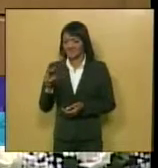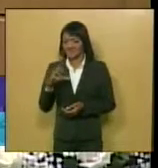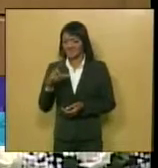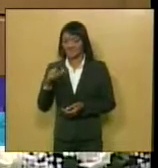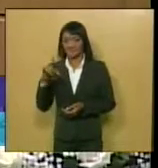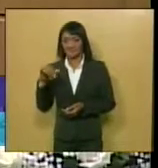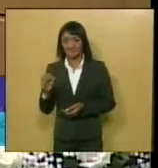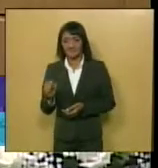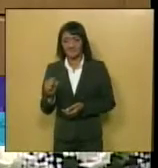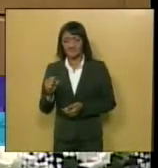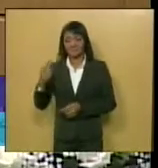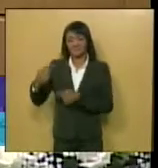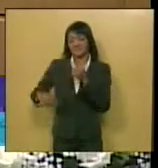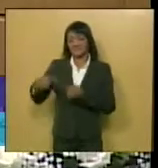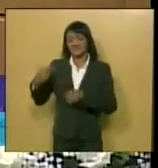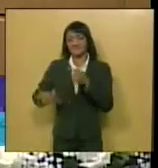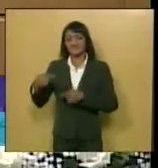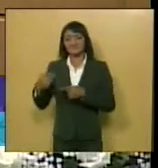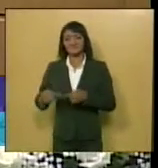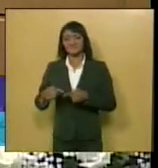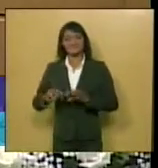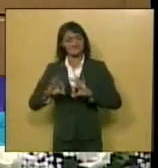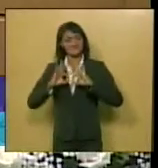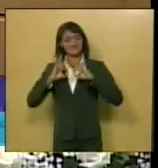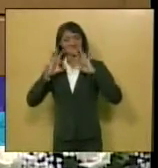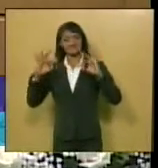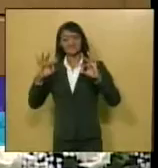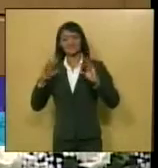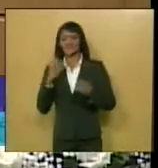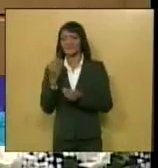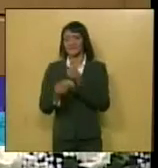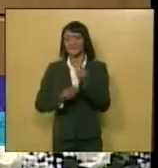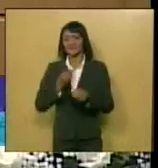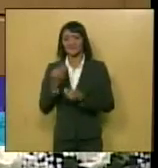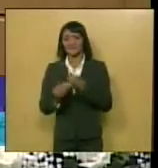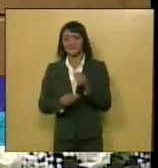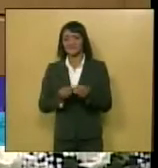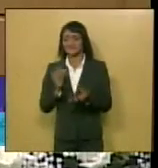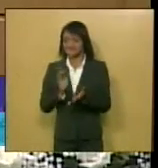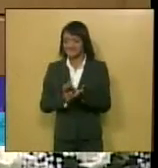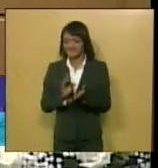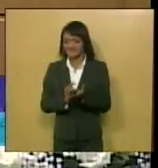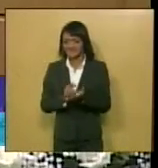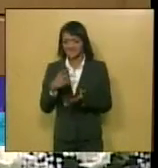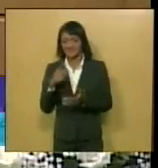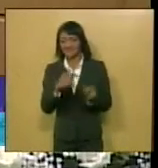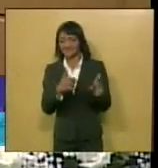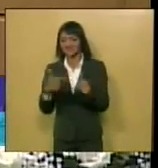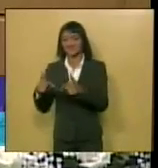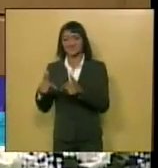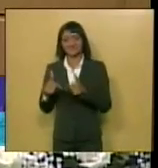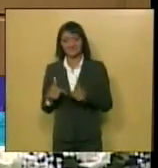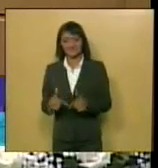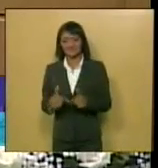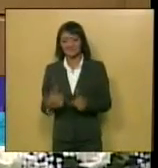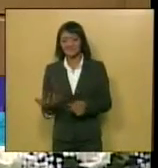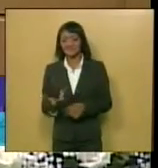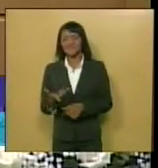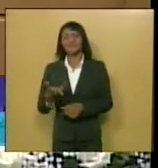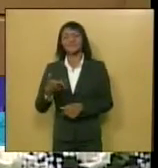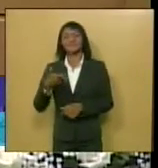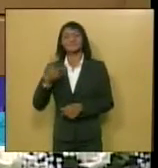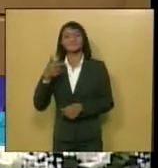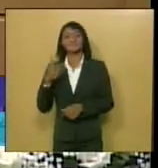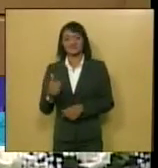conduzia a política era idêntica à de como realizava os seus negócios. Esta maneira de